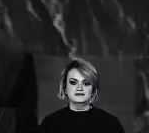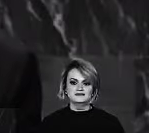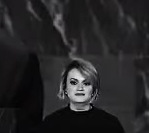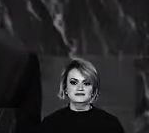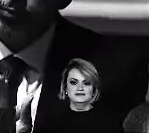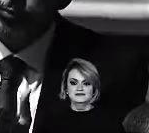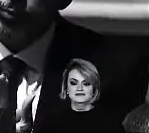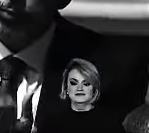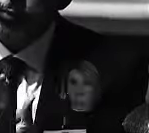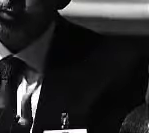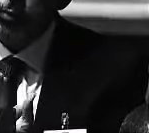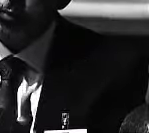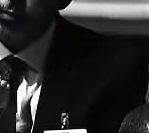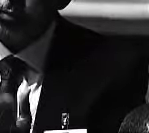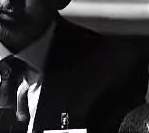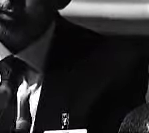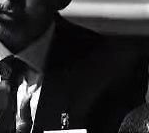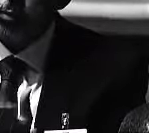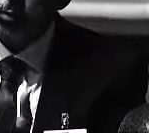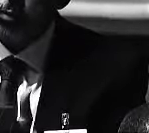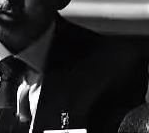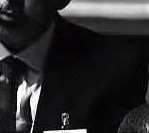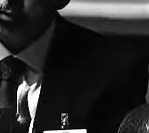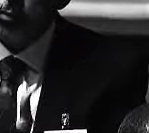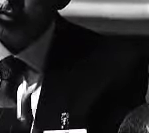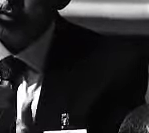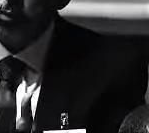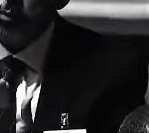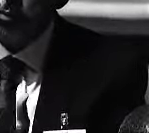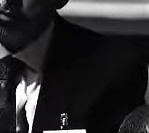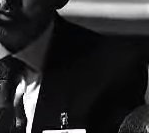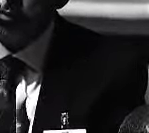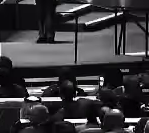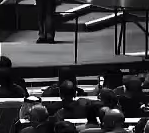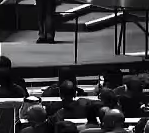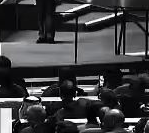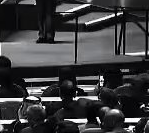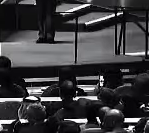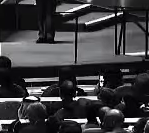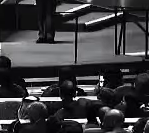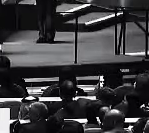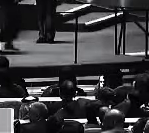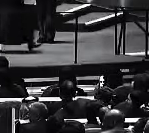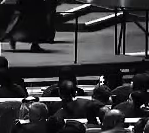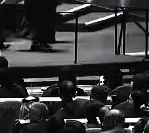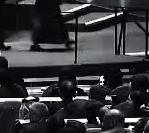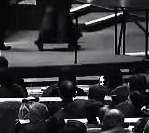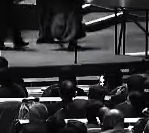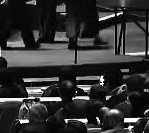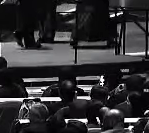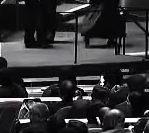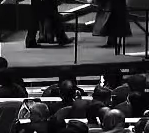Bolsonaro. Você estava pregando o voto Lula. Lembra disso? Eu lembro.